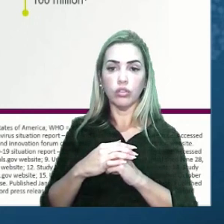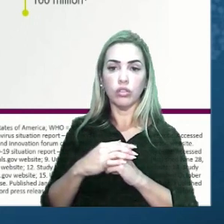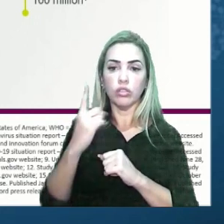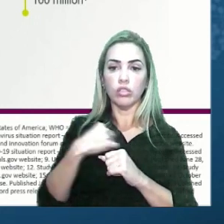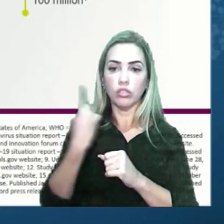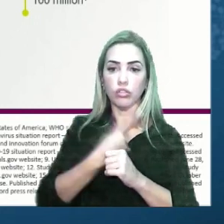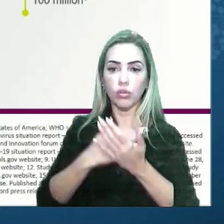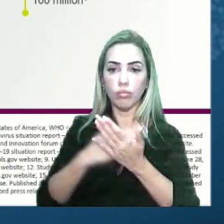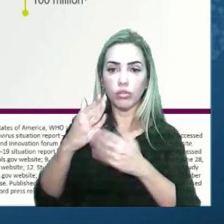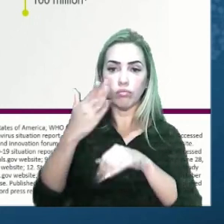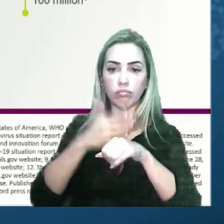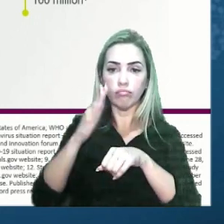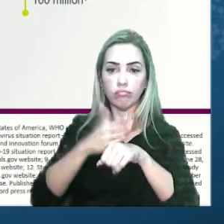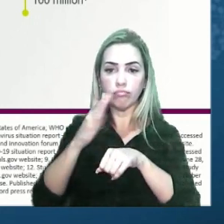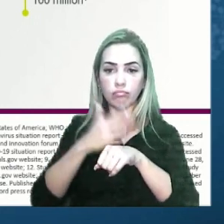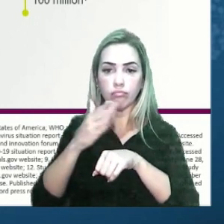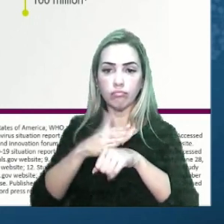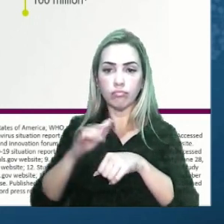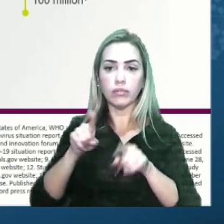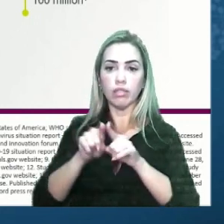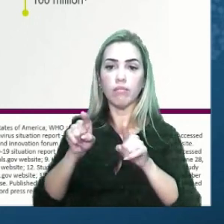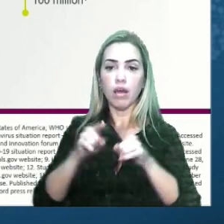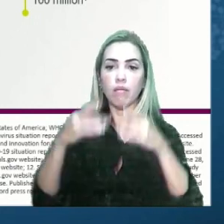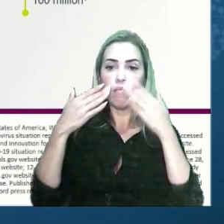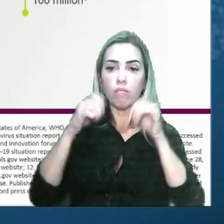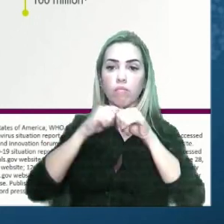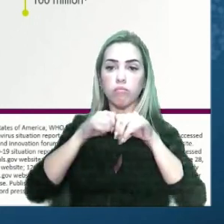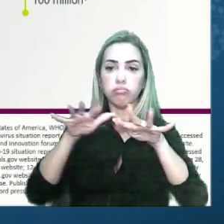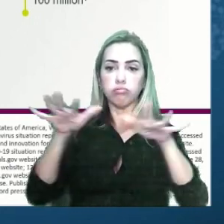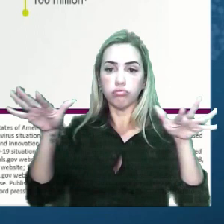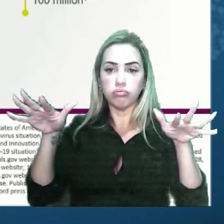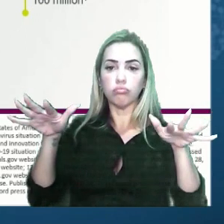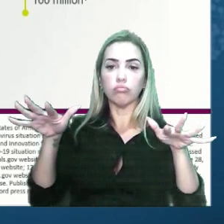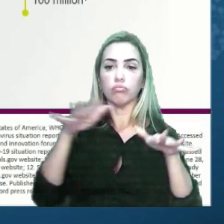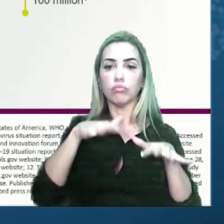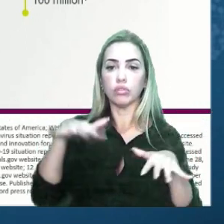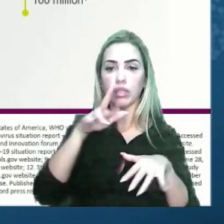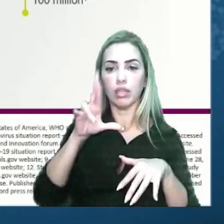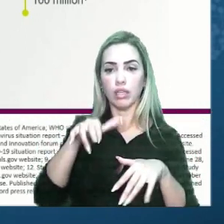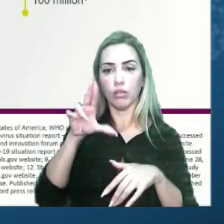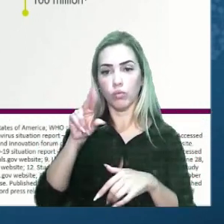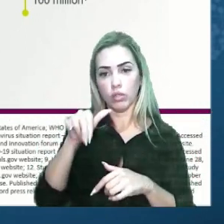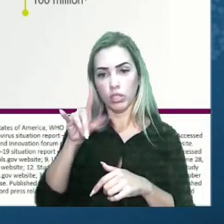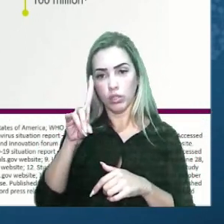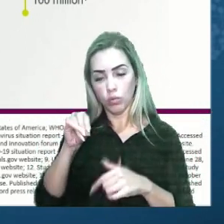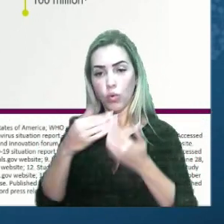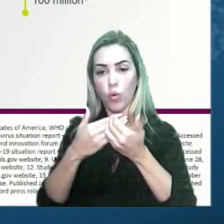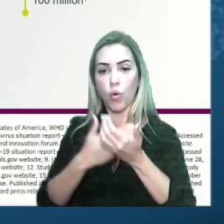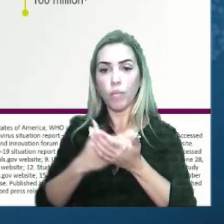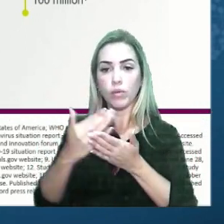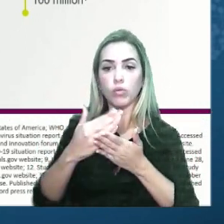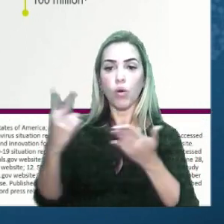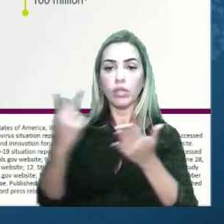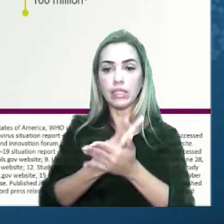fazer ensaios e aí isso se expandiu no Reino Unido e então começou a acontecer